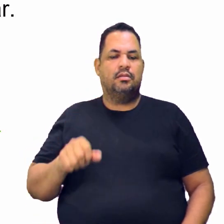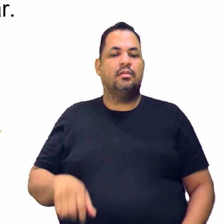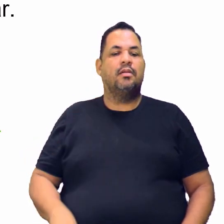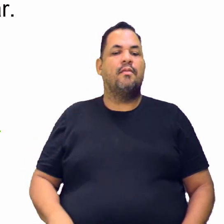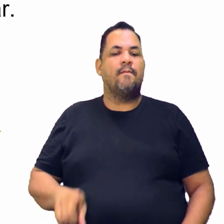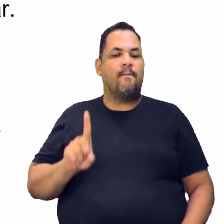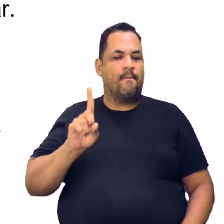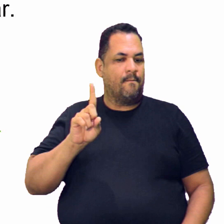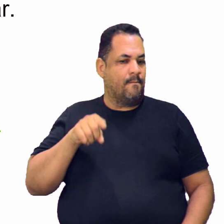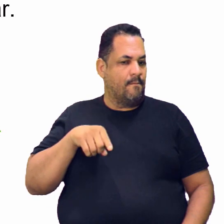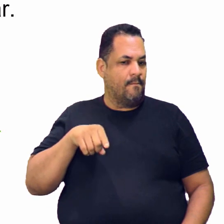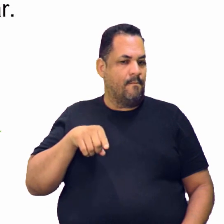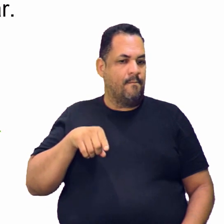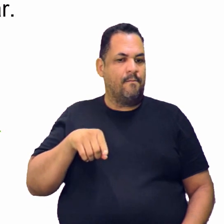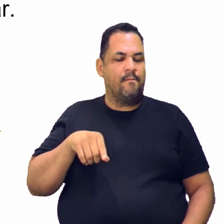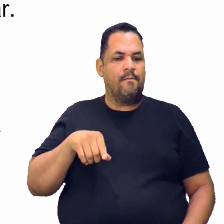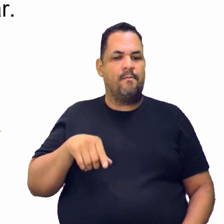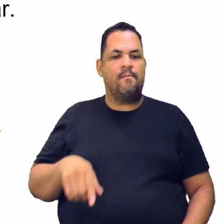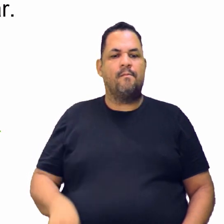são